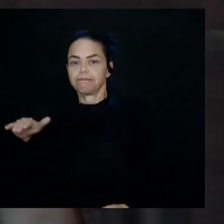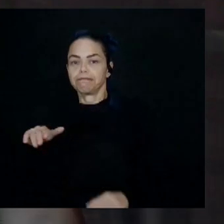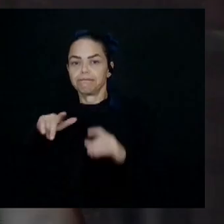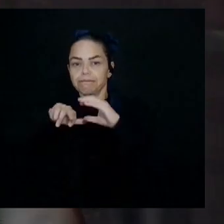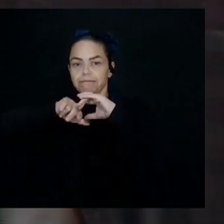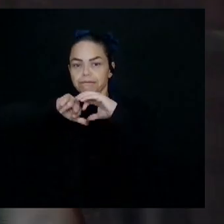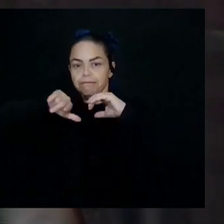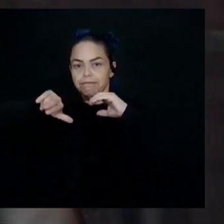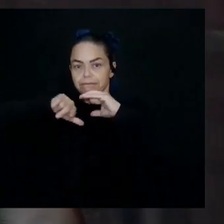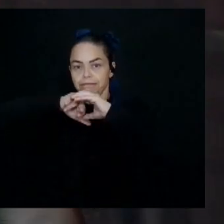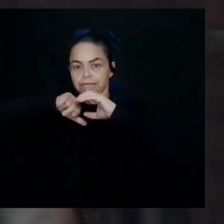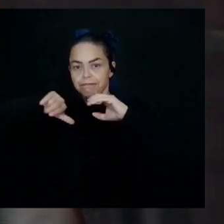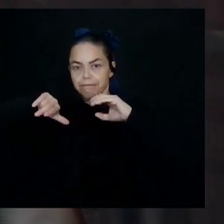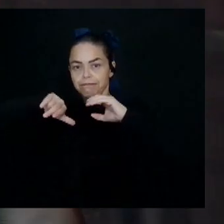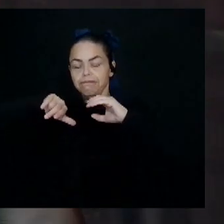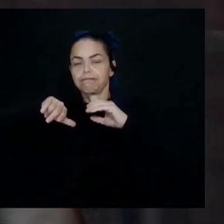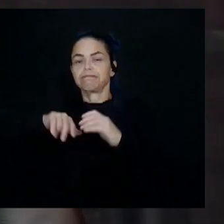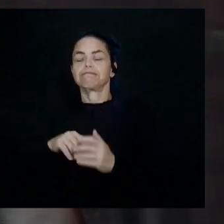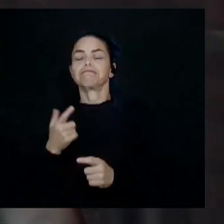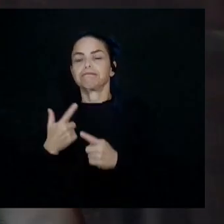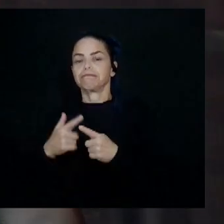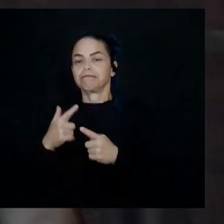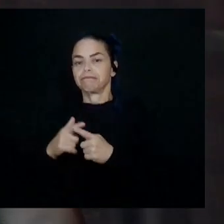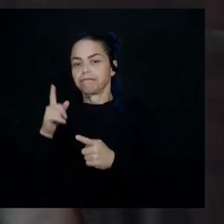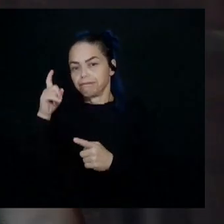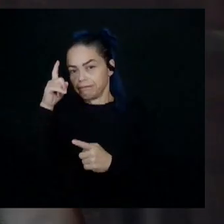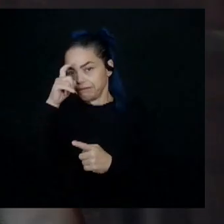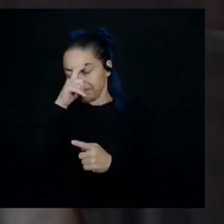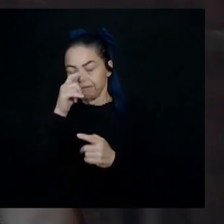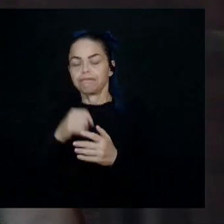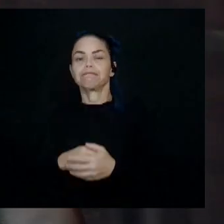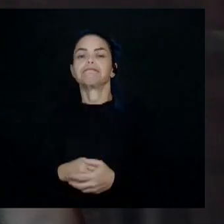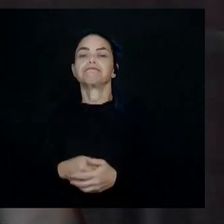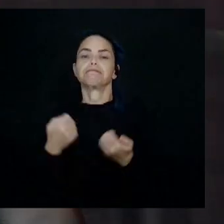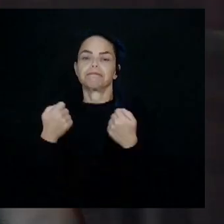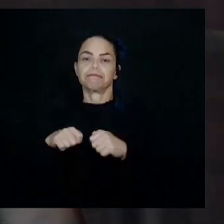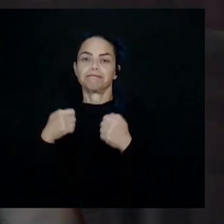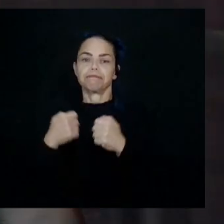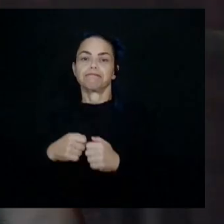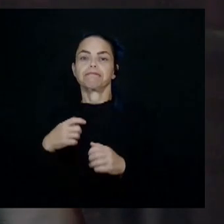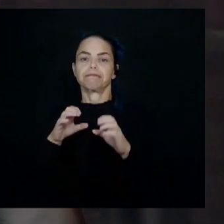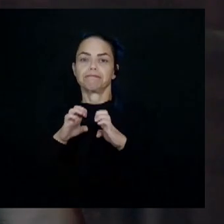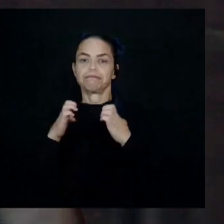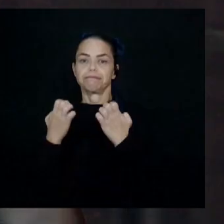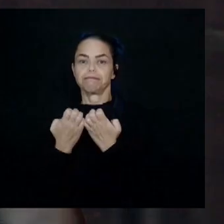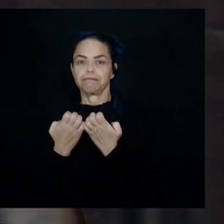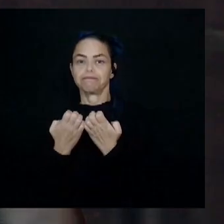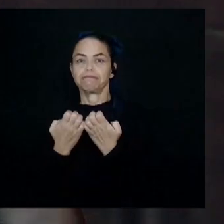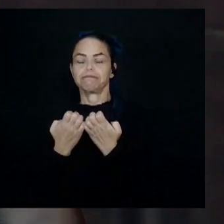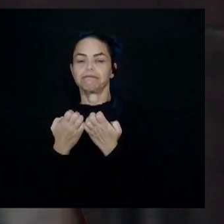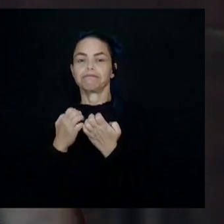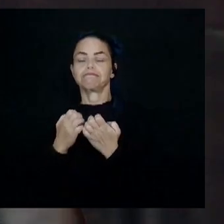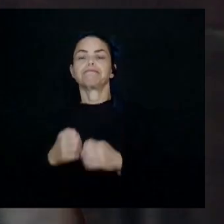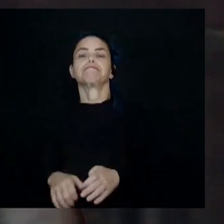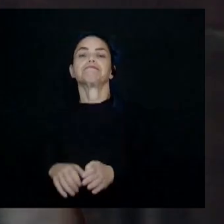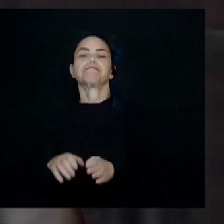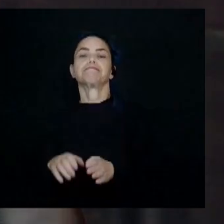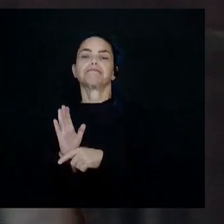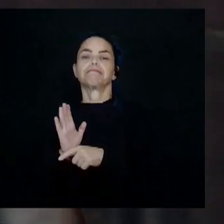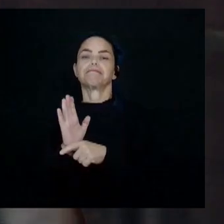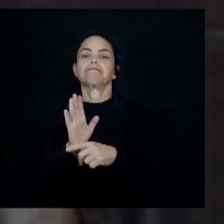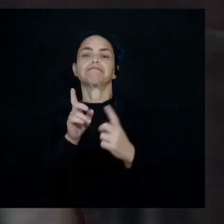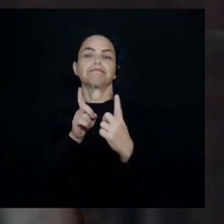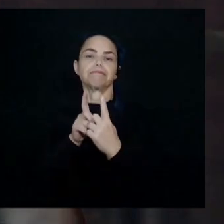na teoria, porque eu sei que é difícil, precisam ter uma equipe multidisciplinar atendendo, a